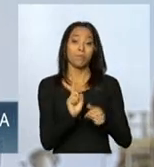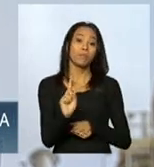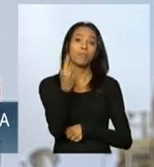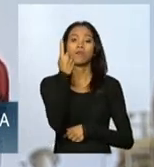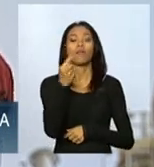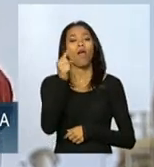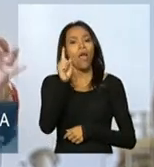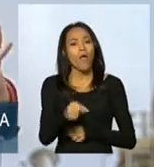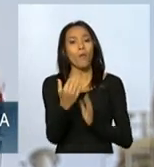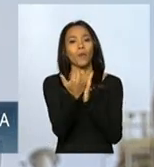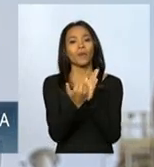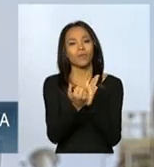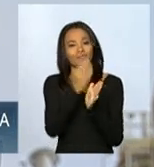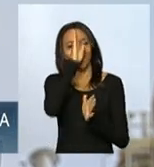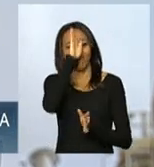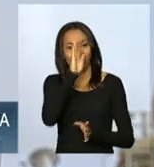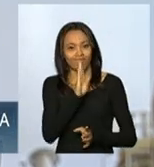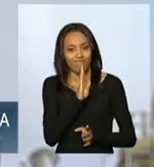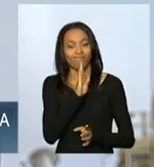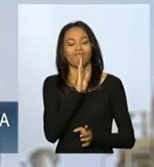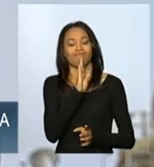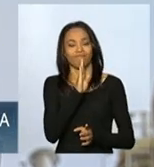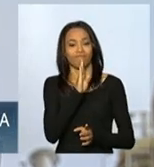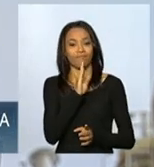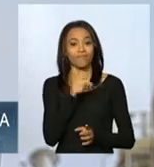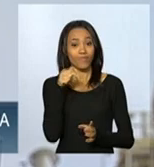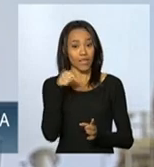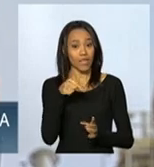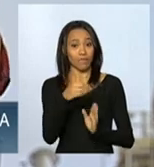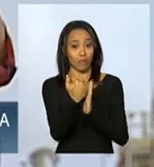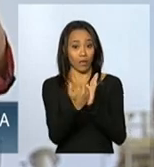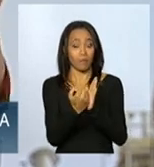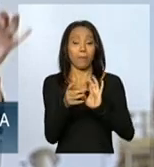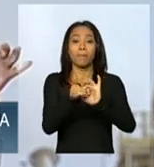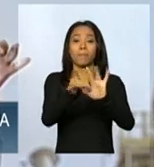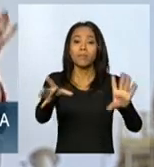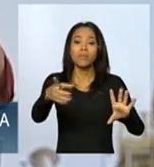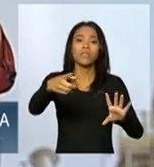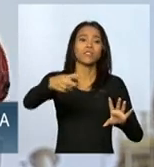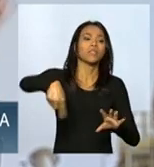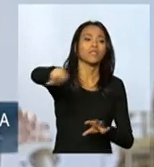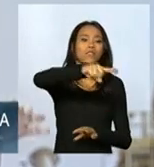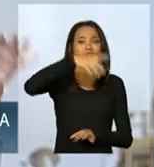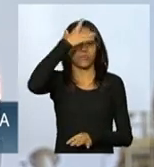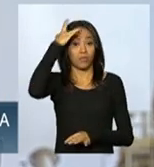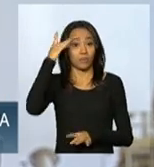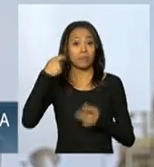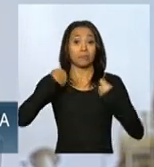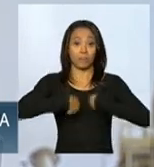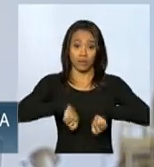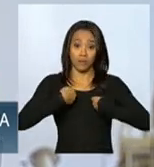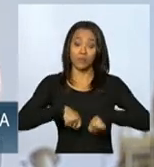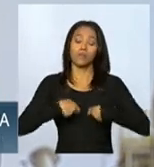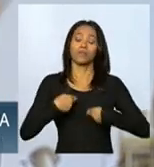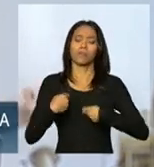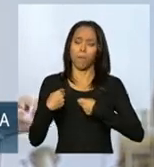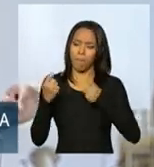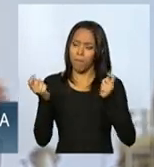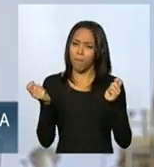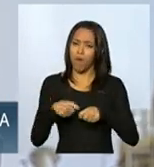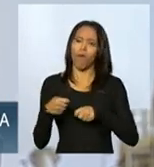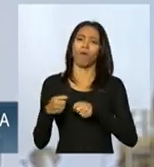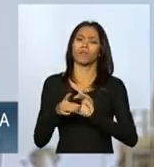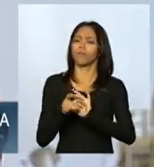programa gratuito e aí ele permite que as pessoas que precisam possam